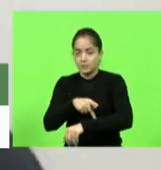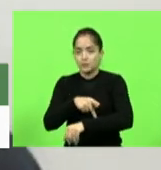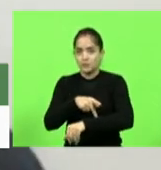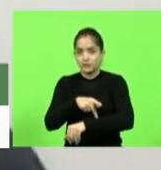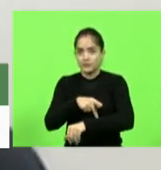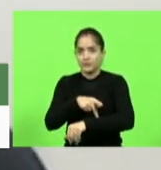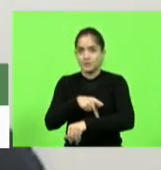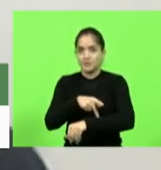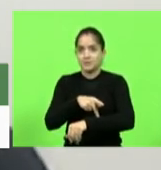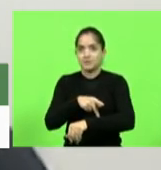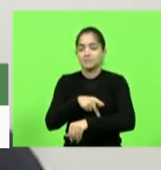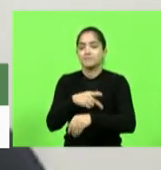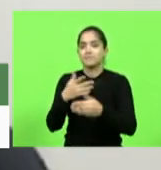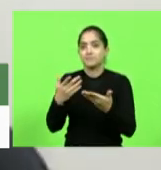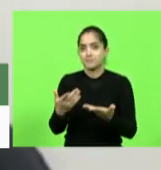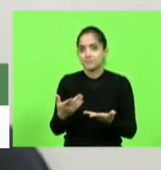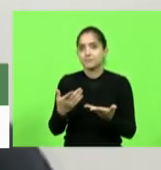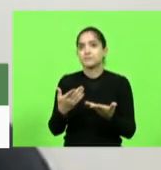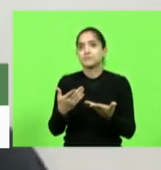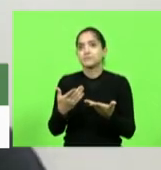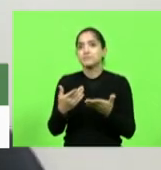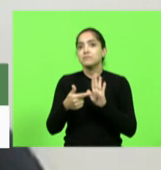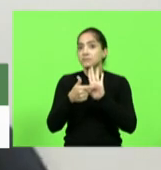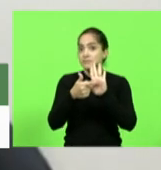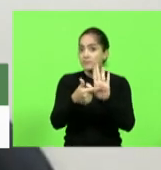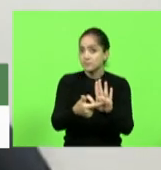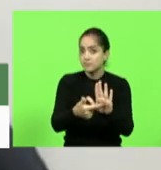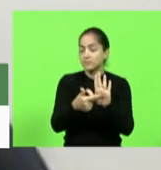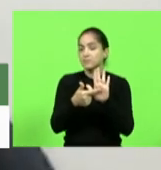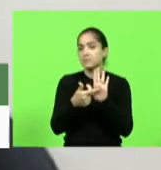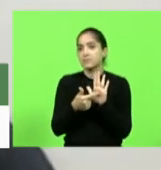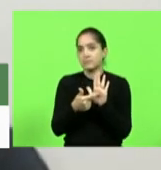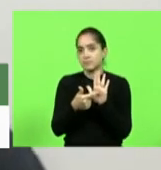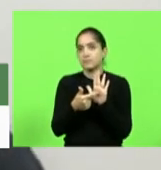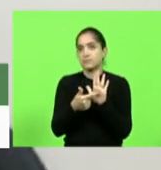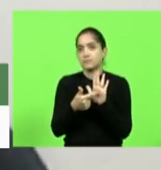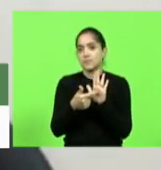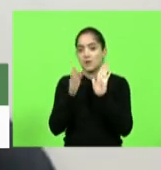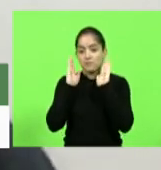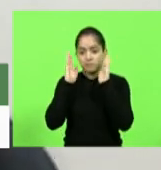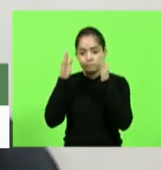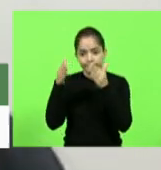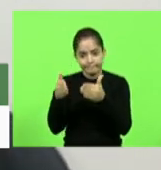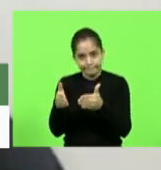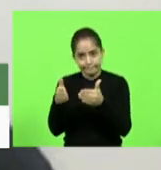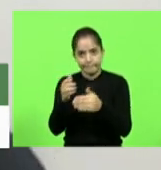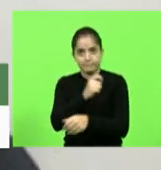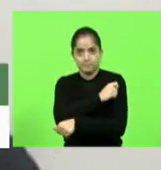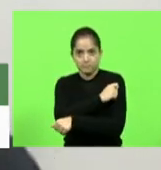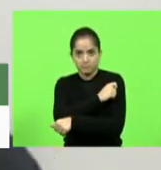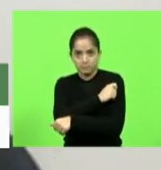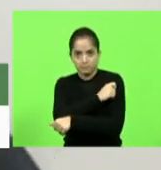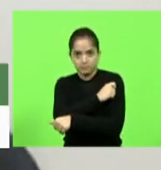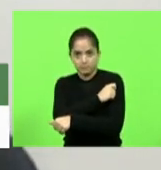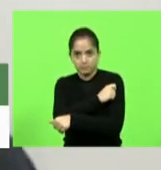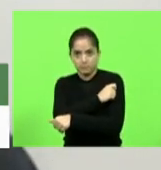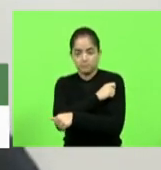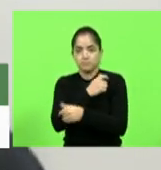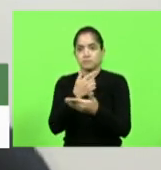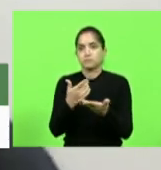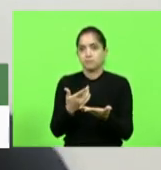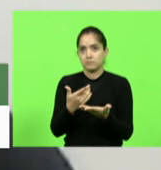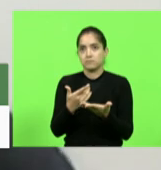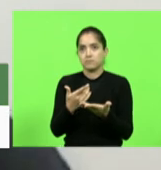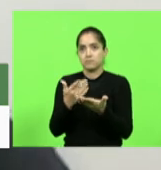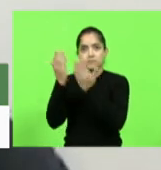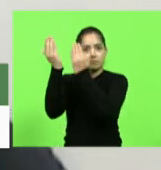perspectiva crítica, também apontou o foco no aluno e nas patologias do aluno, né? Uma